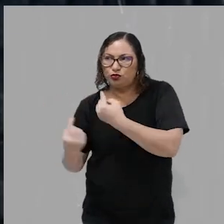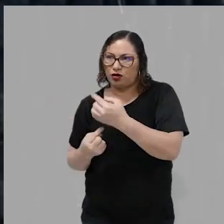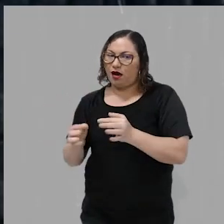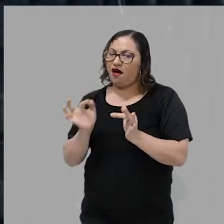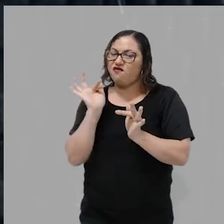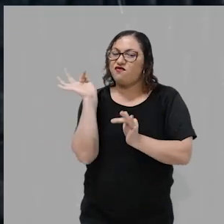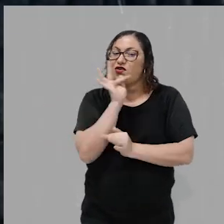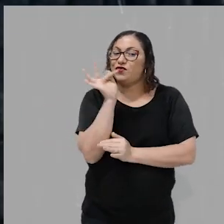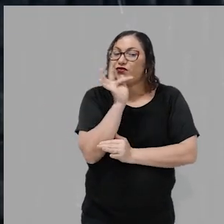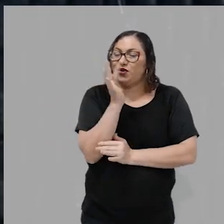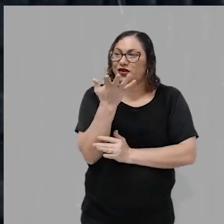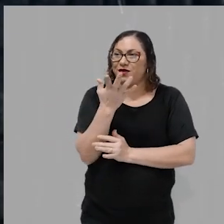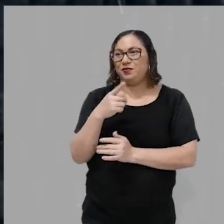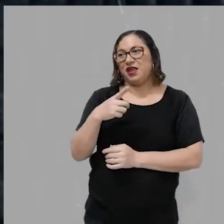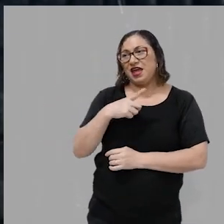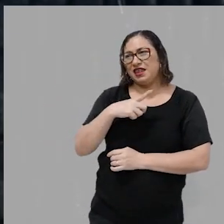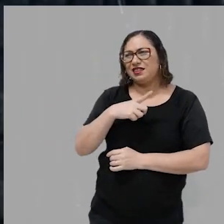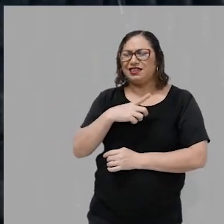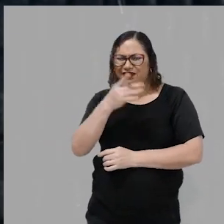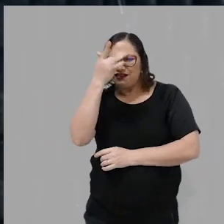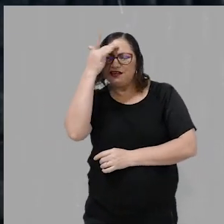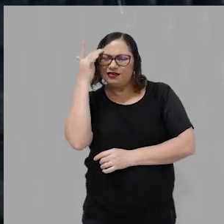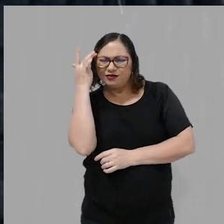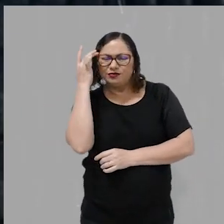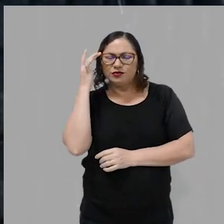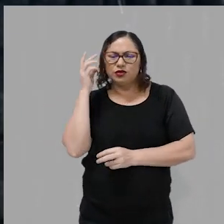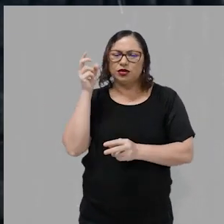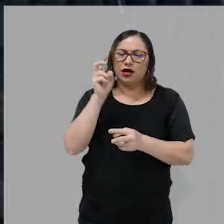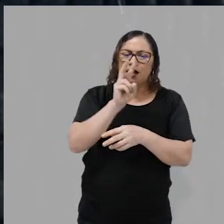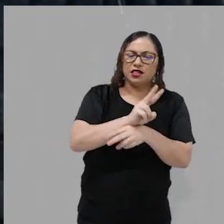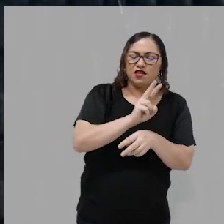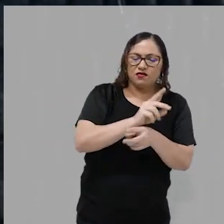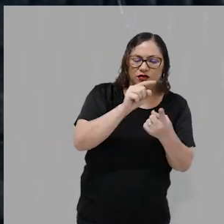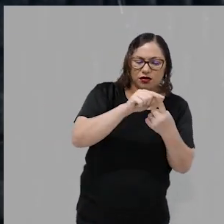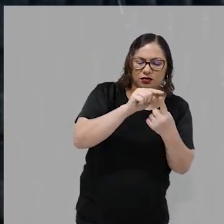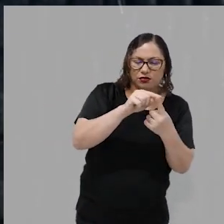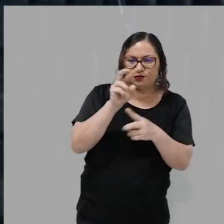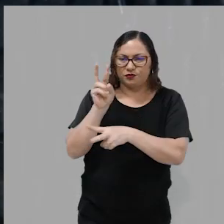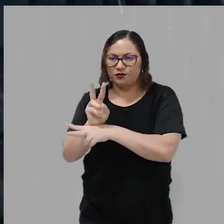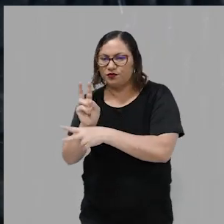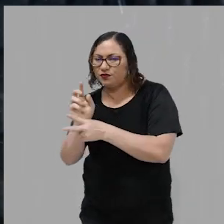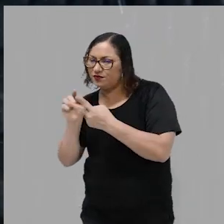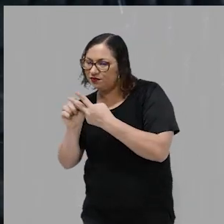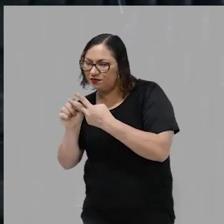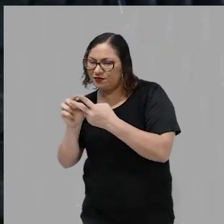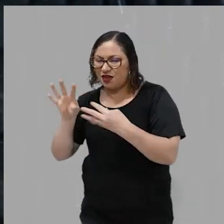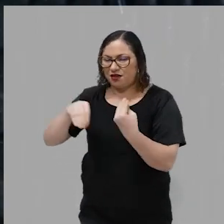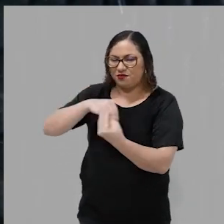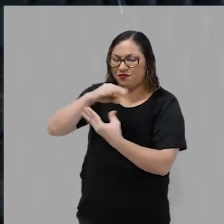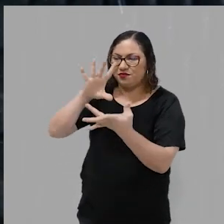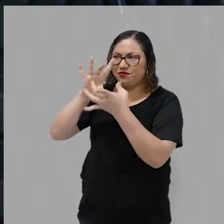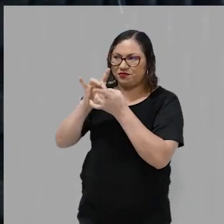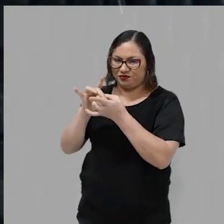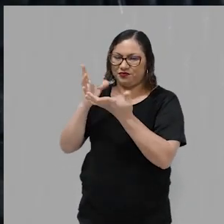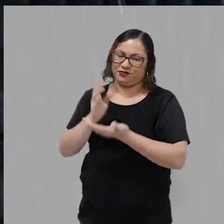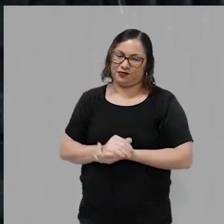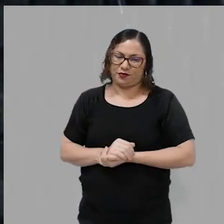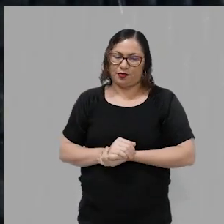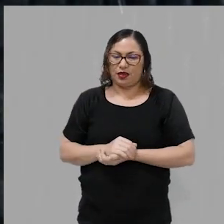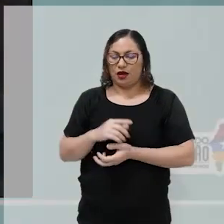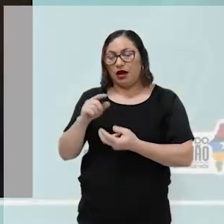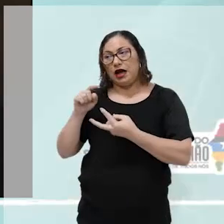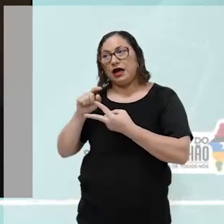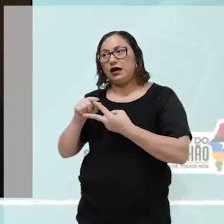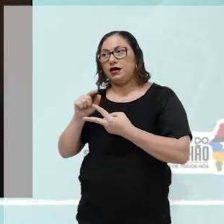fofocas. Tem muita gente que defende tanto a primeira quanto a segunda, a fome com a vontade de comer. E aí, além de